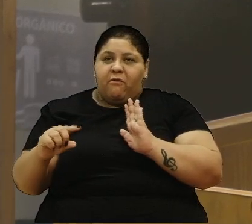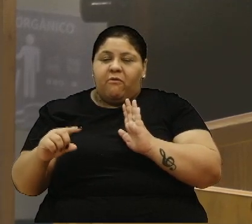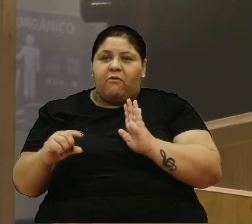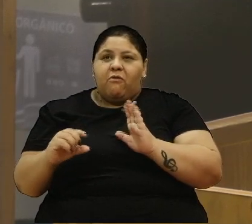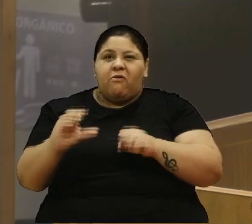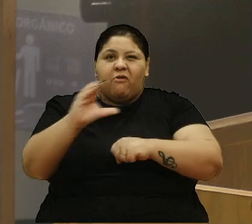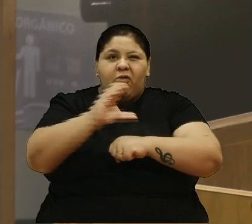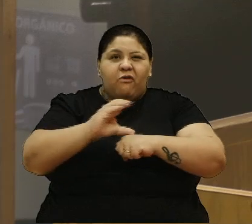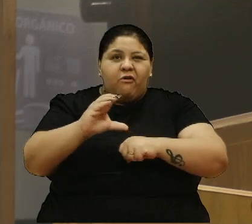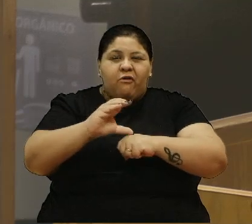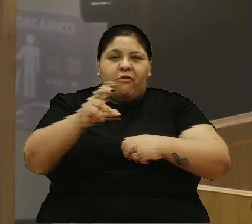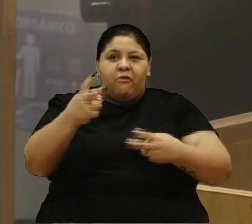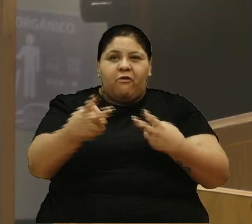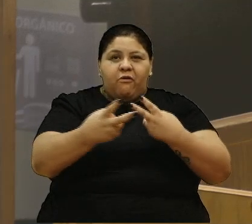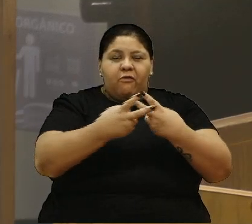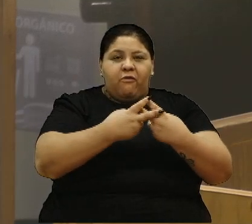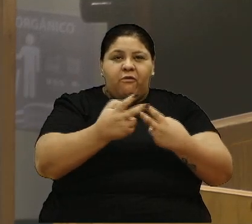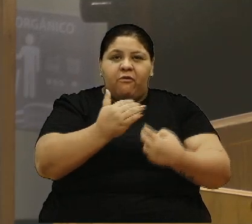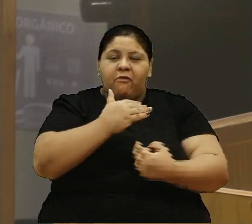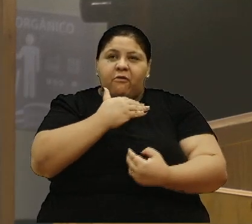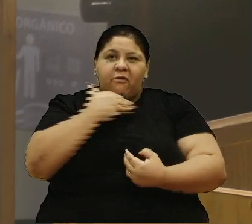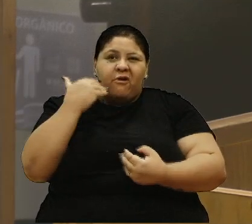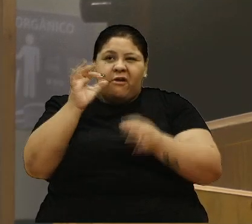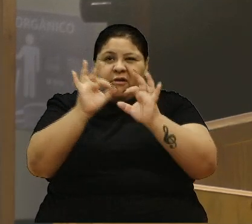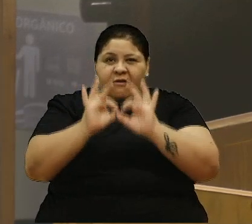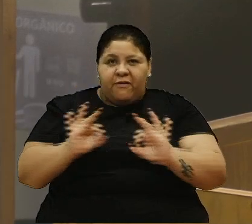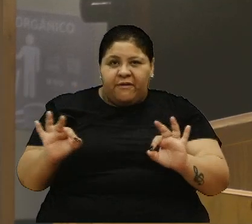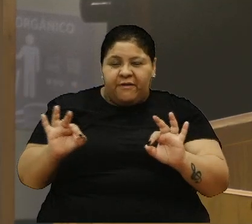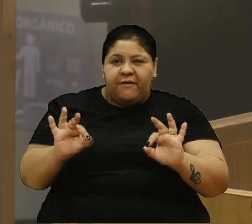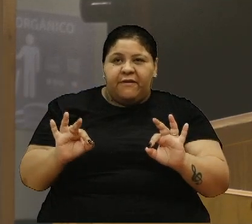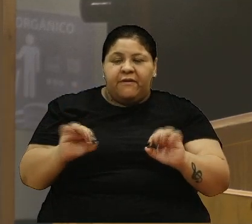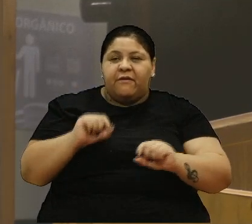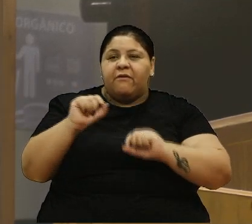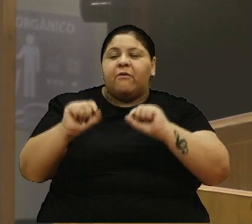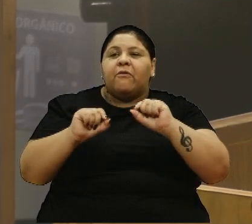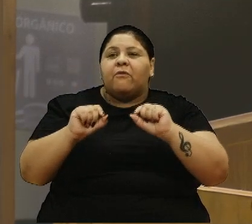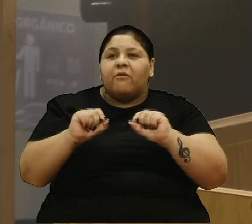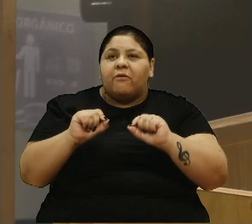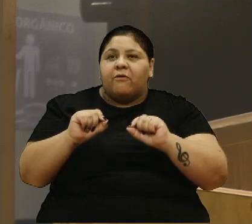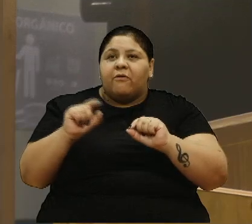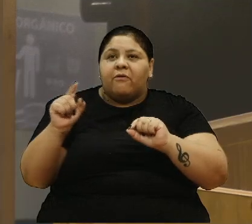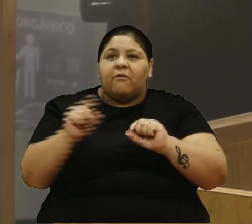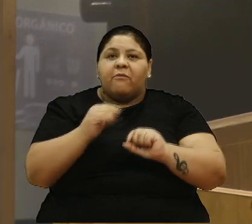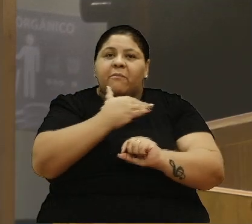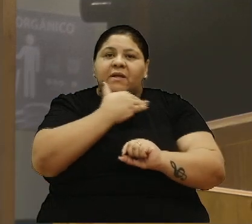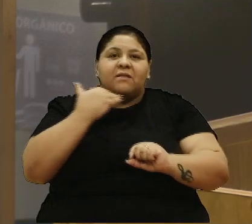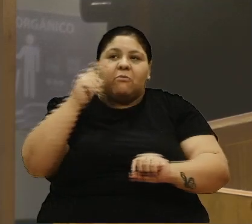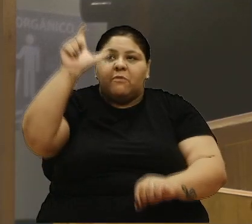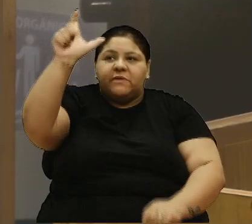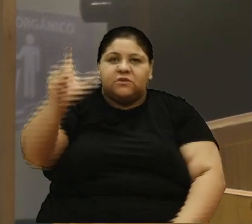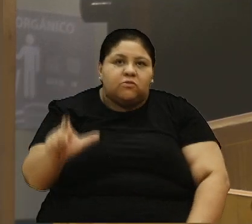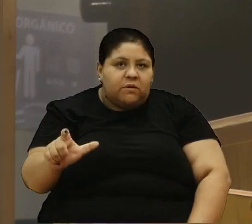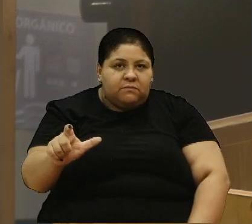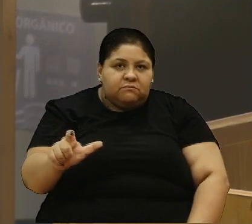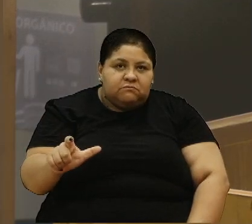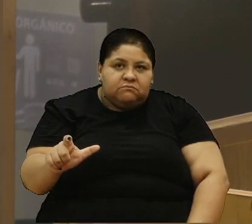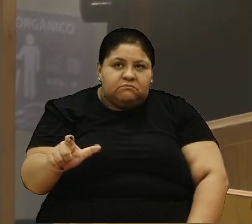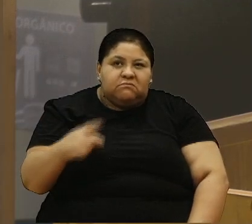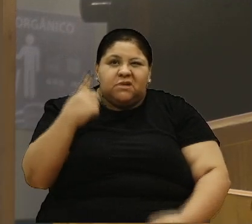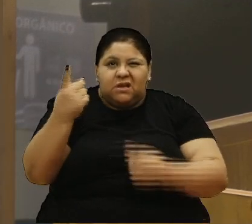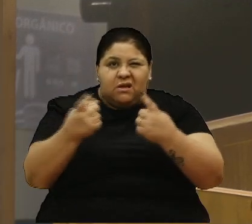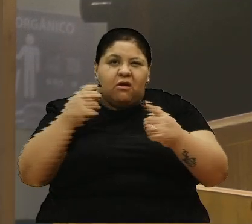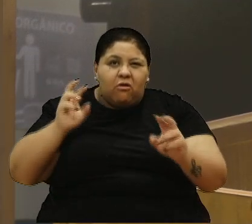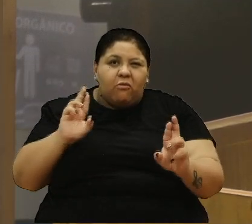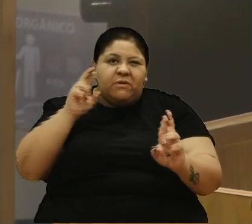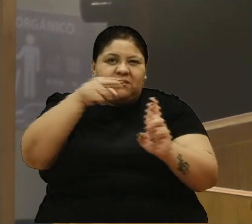brasileiro define o crime de homicídio simples, que consiste em matar alguém. Só algumas